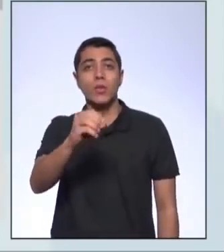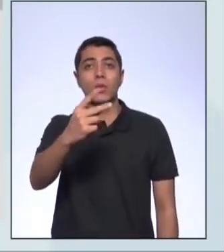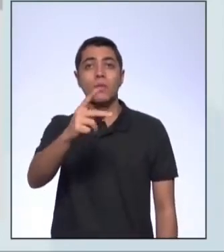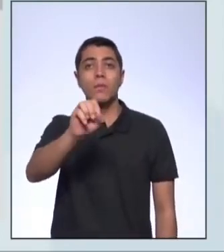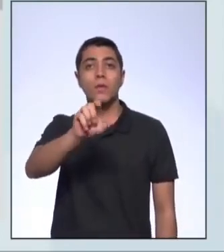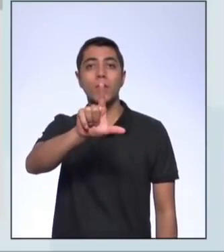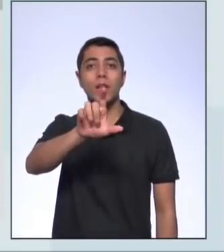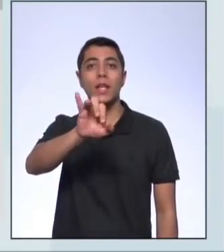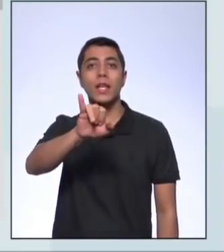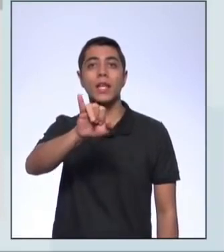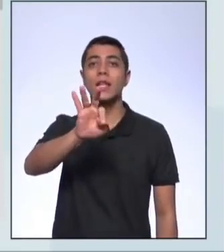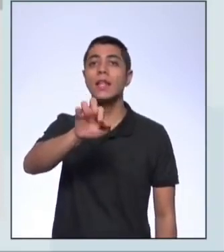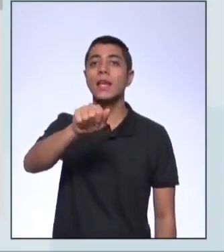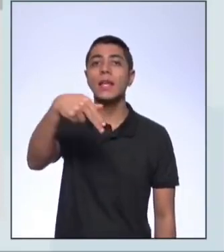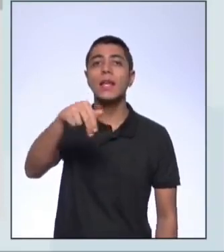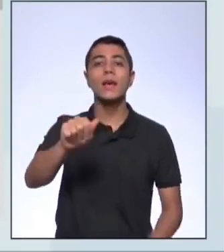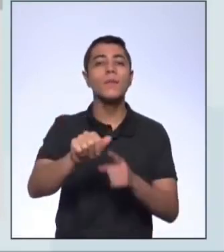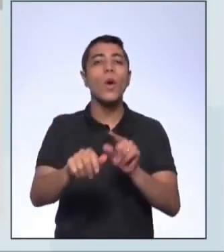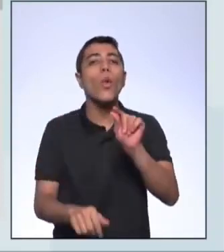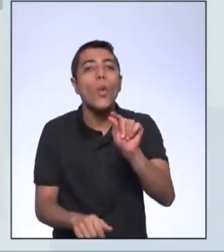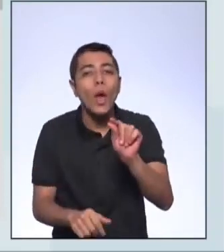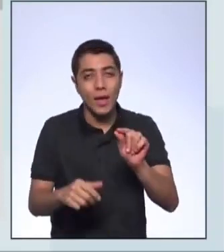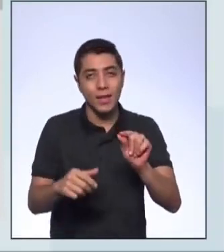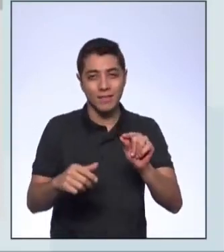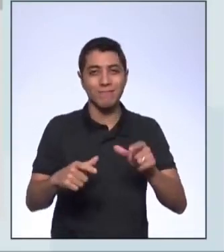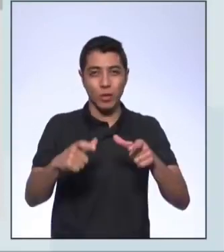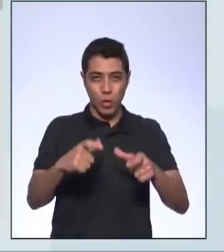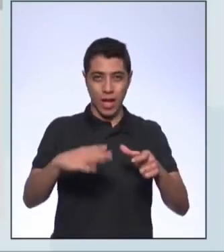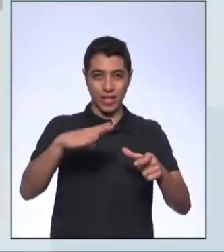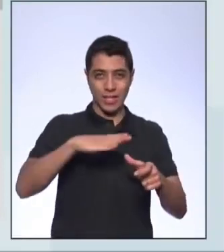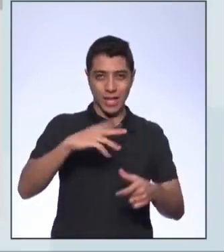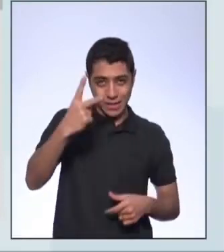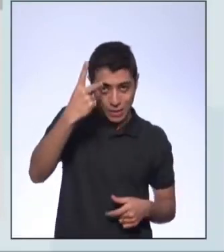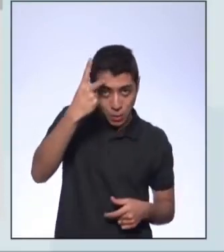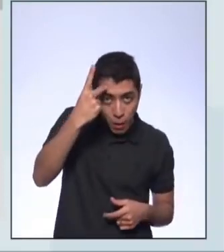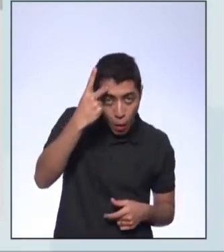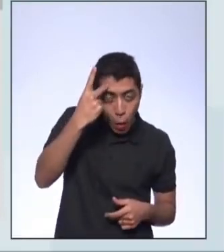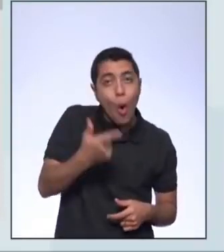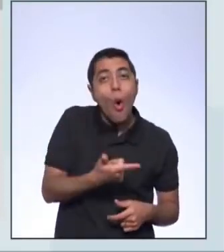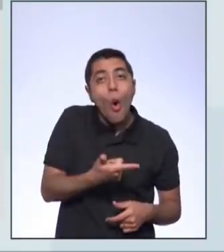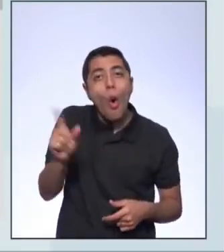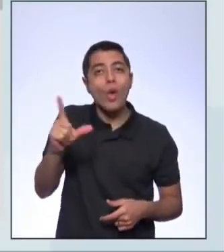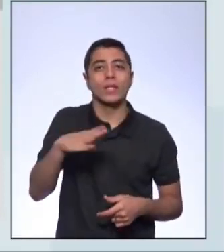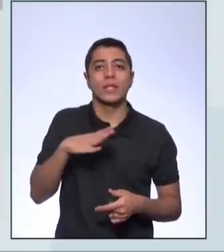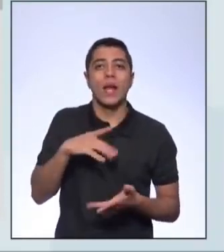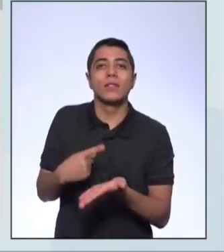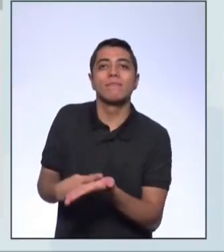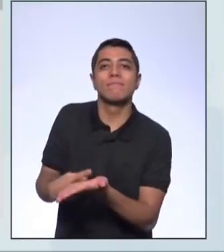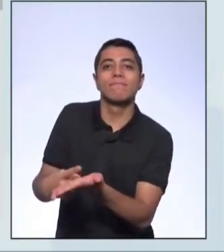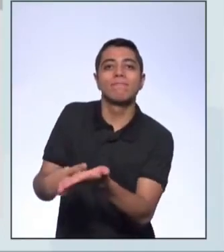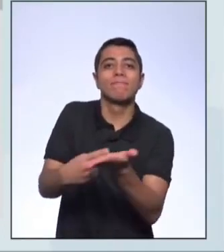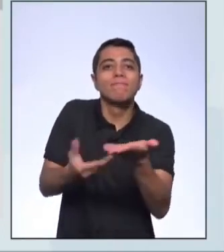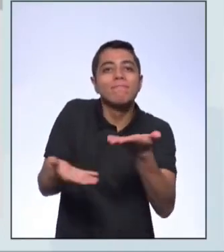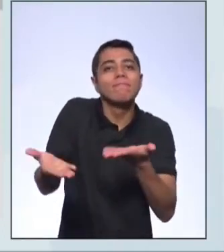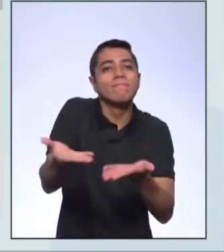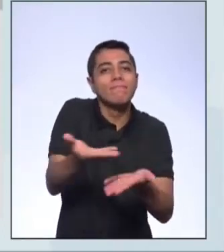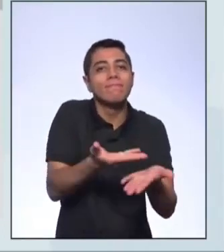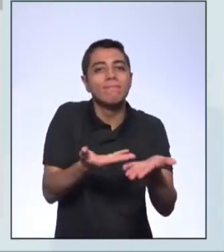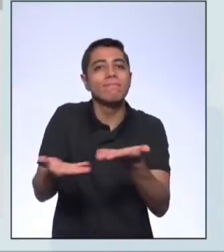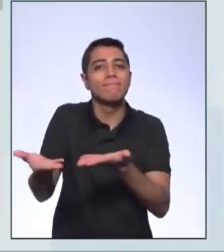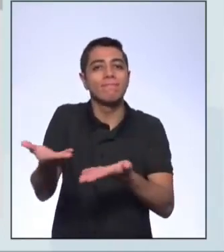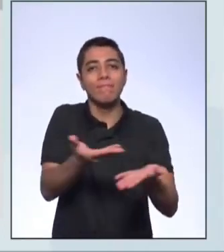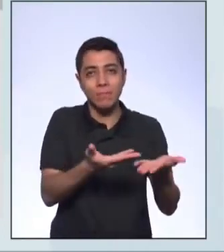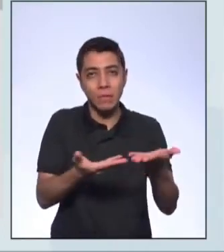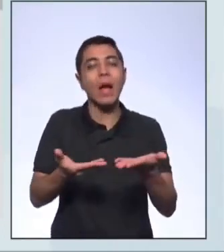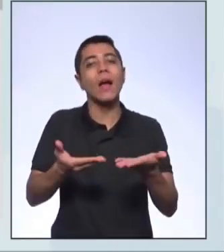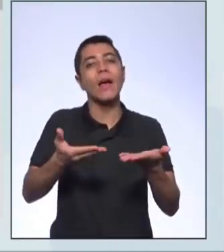porque é uma conurbação uma ligação com as outras cidades né então formando aí a grande região a Metropolitana da do